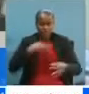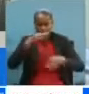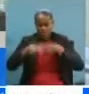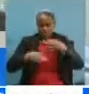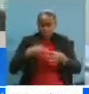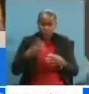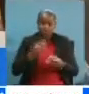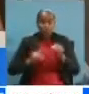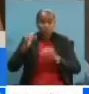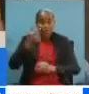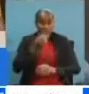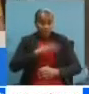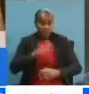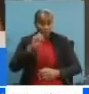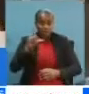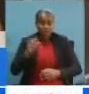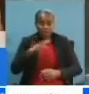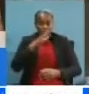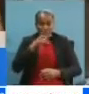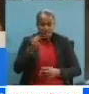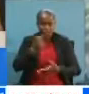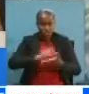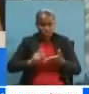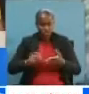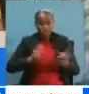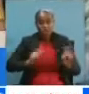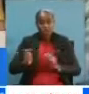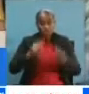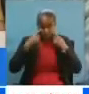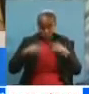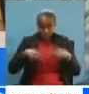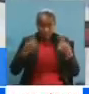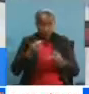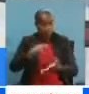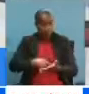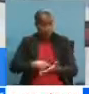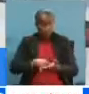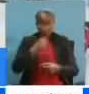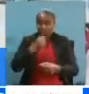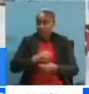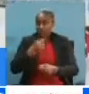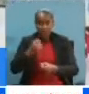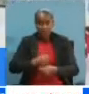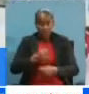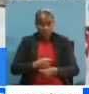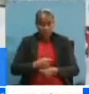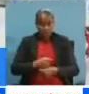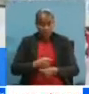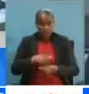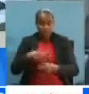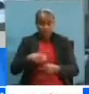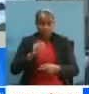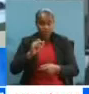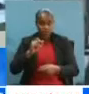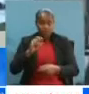Olavo Correia propõe que se coloque na agenda do debate público a questão da remuneração em função da produtividade, da eficiência e